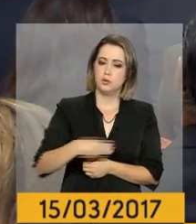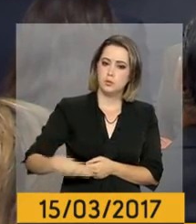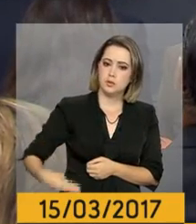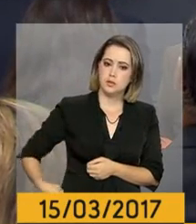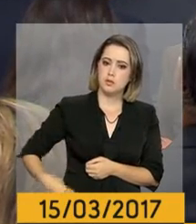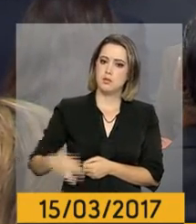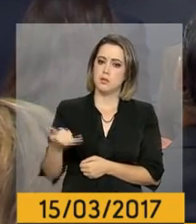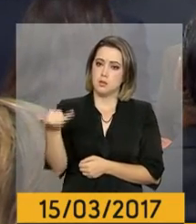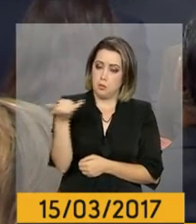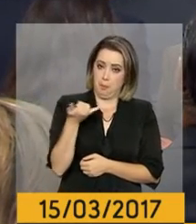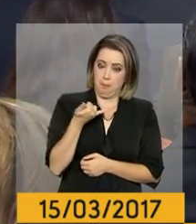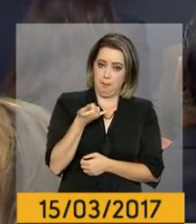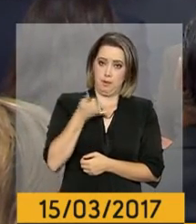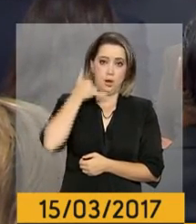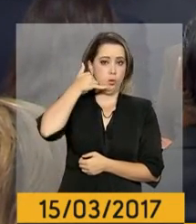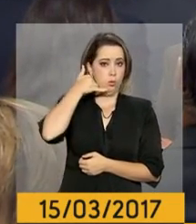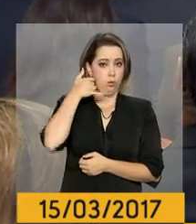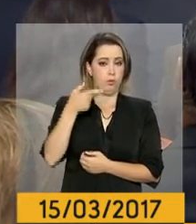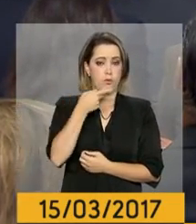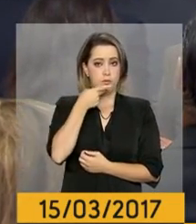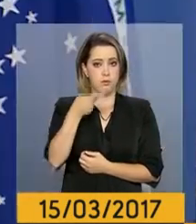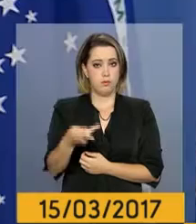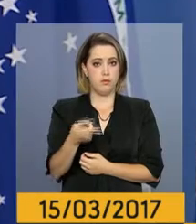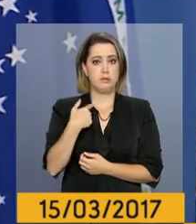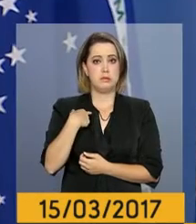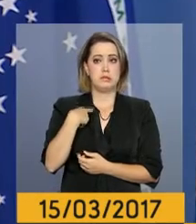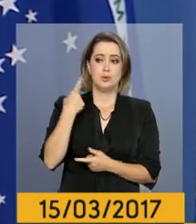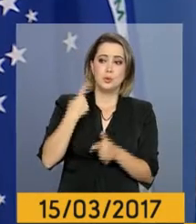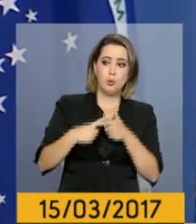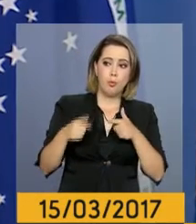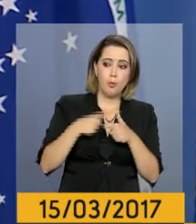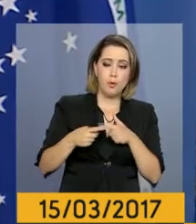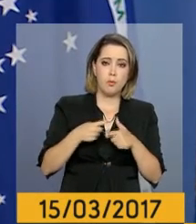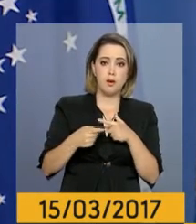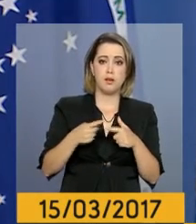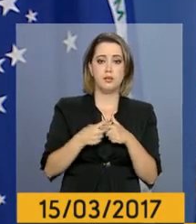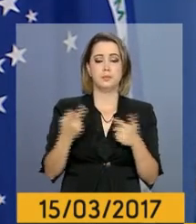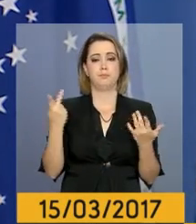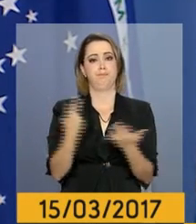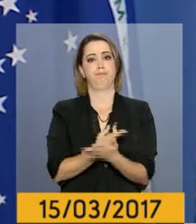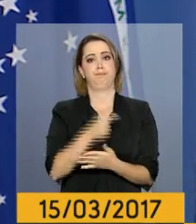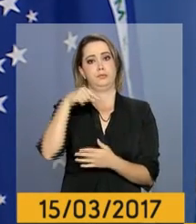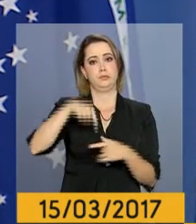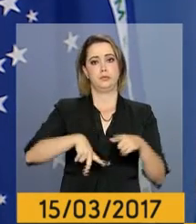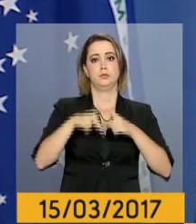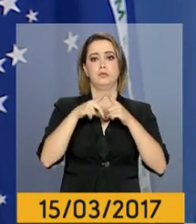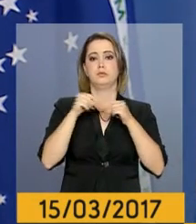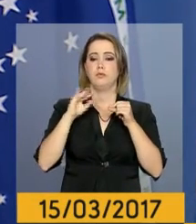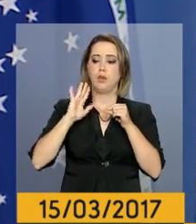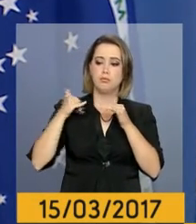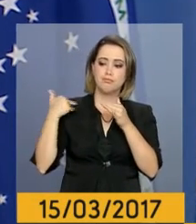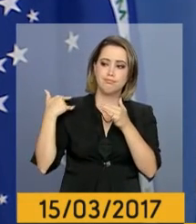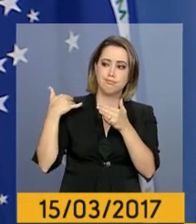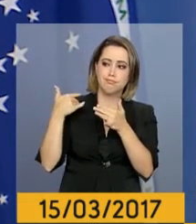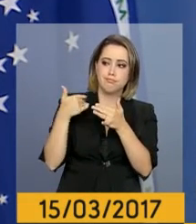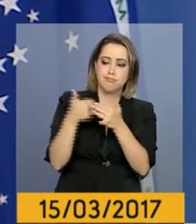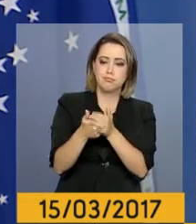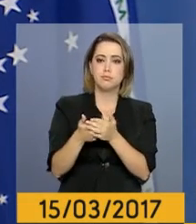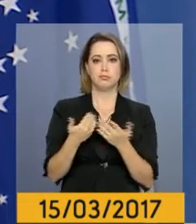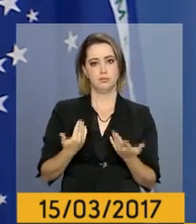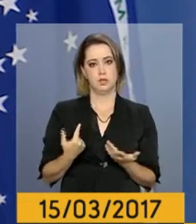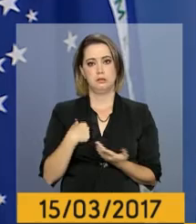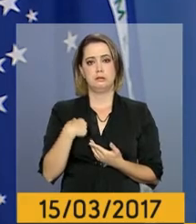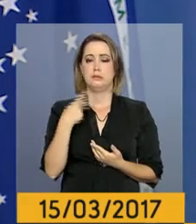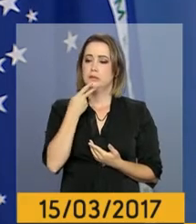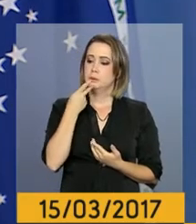barbados me ligou dizendo drama que acomete brasília já há algum tempo eu